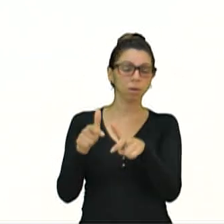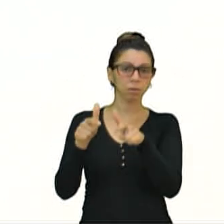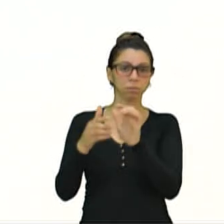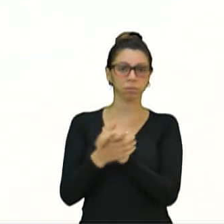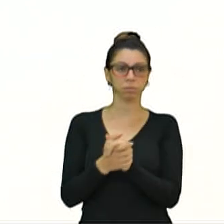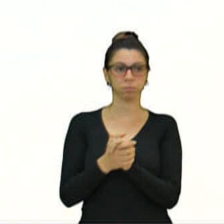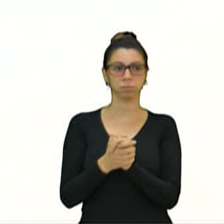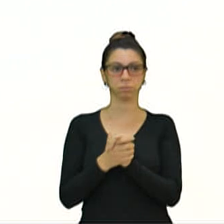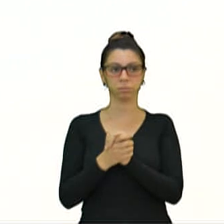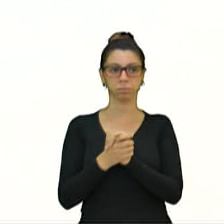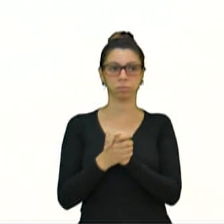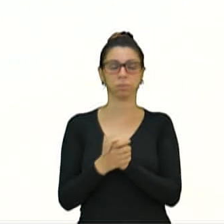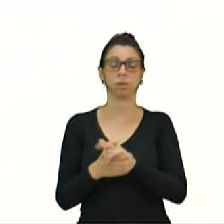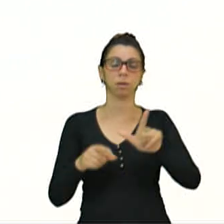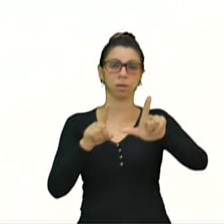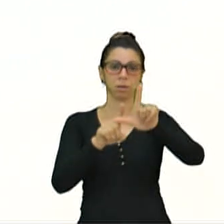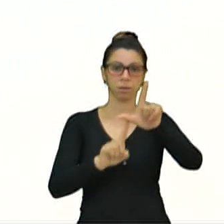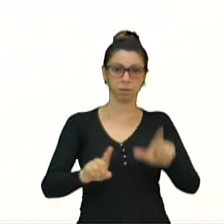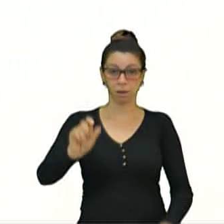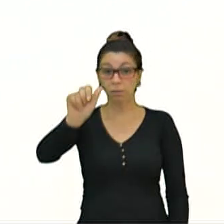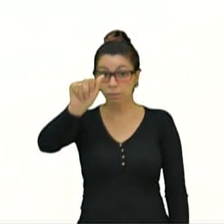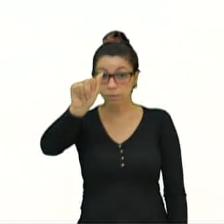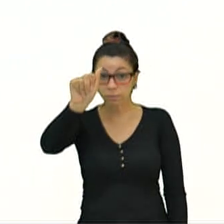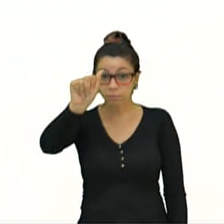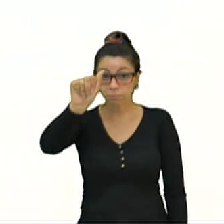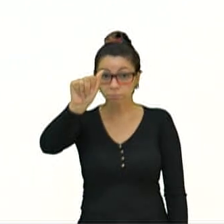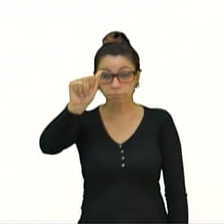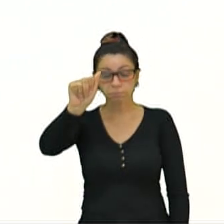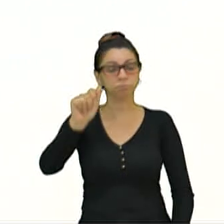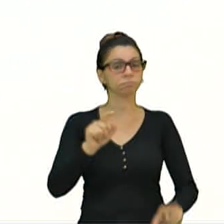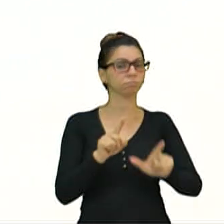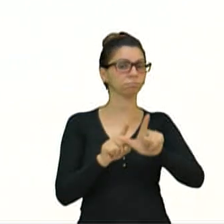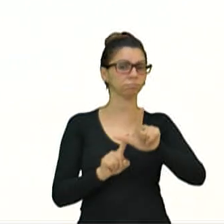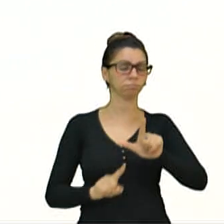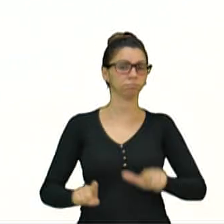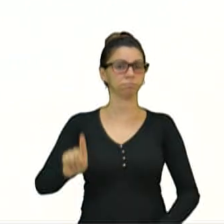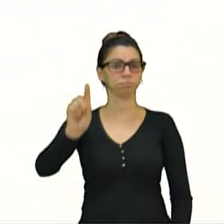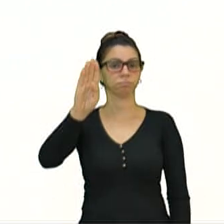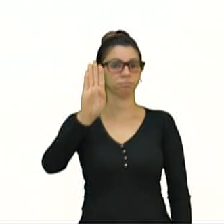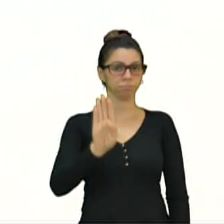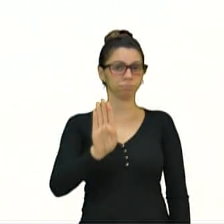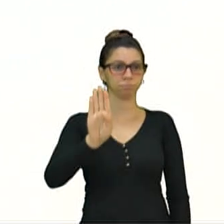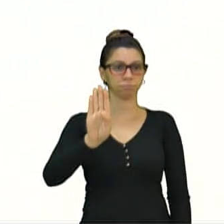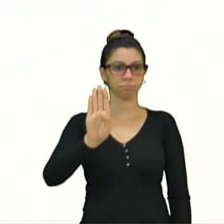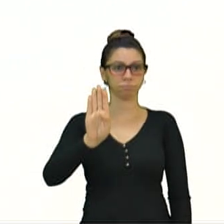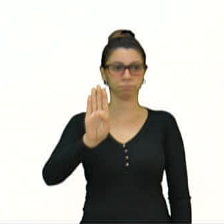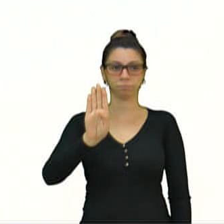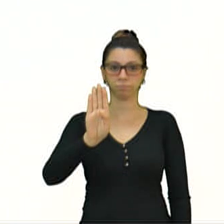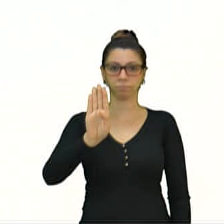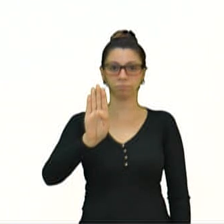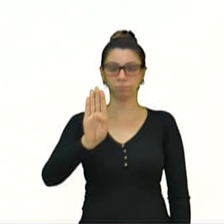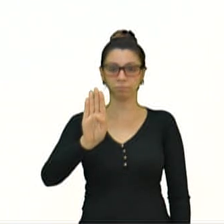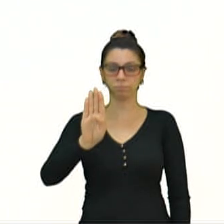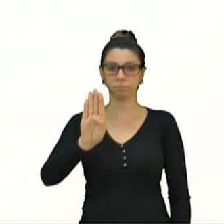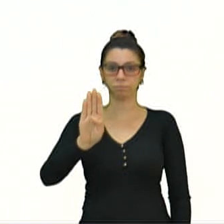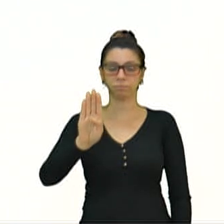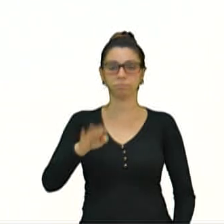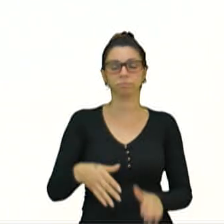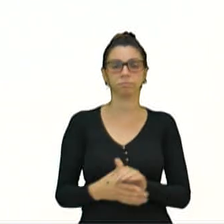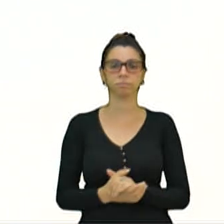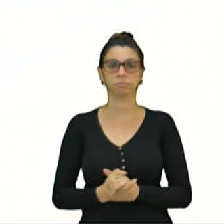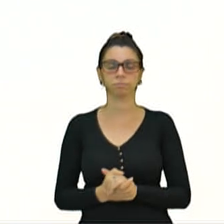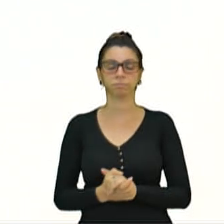que é o estróbilo masculino repleto de pólen. Letra B, cone, que é o estróbilo feminino antes da